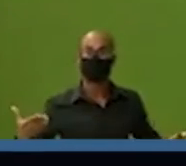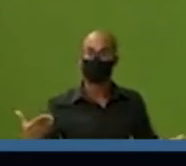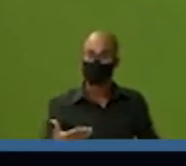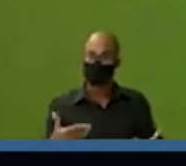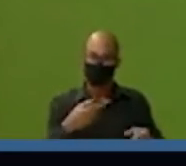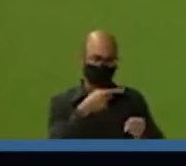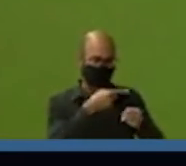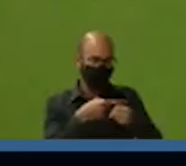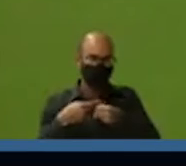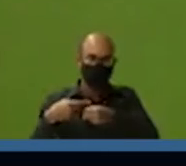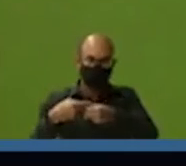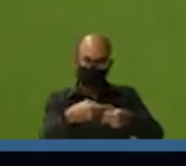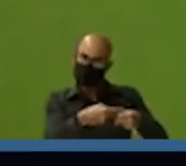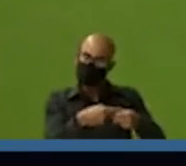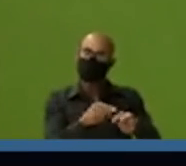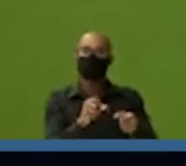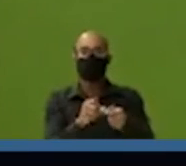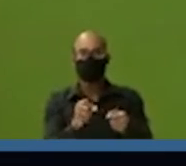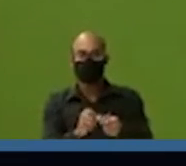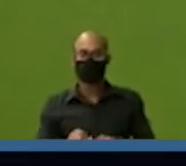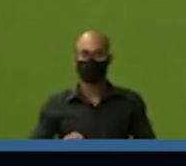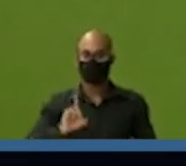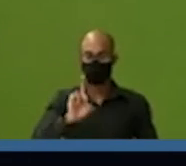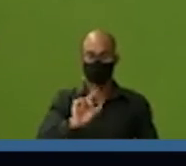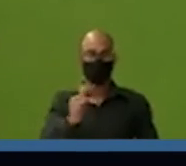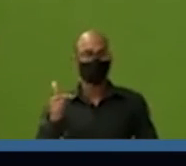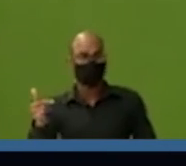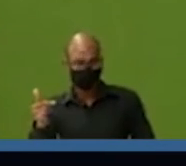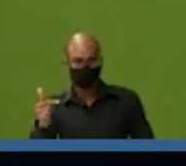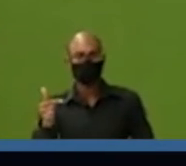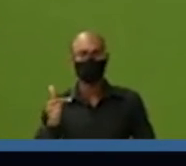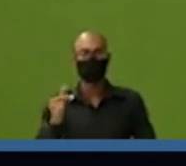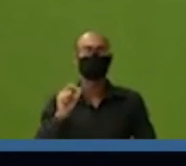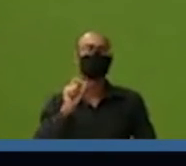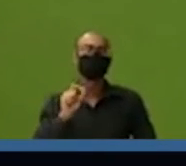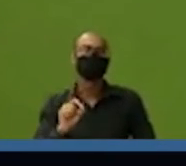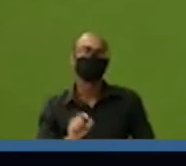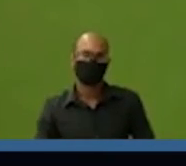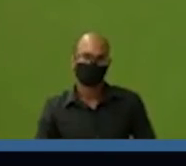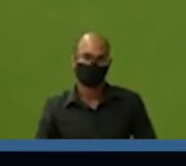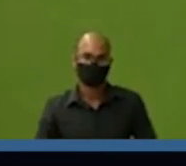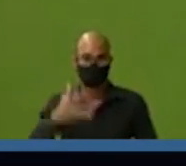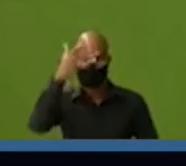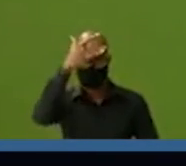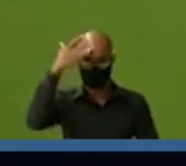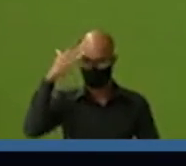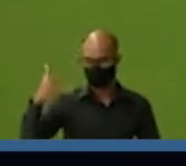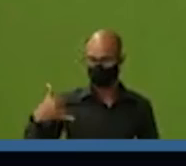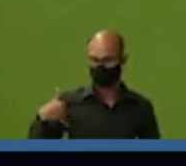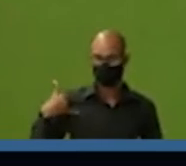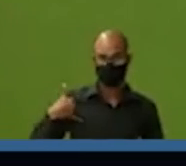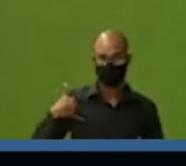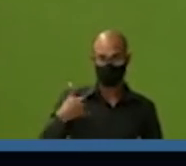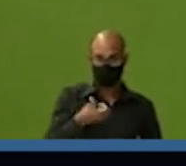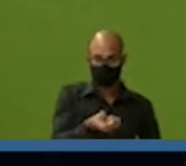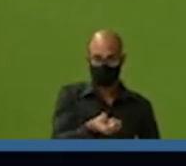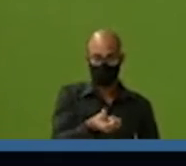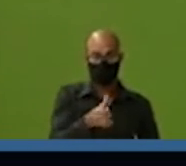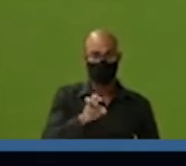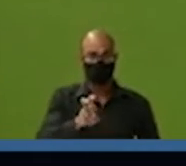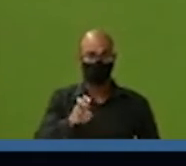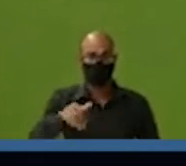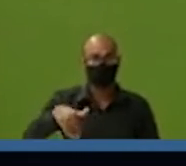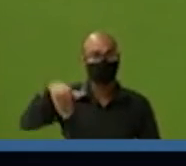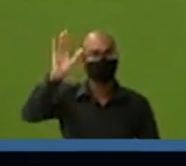hoje para fazer a D2 naquelas pessoas acima de 65 anos,